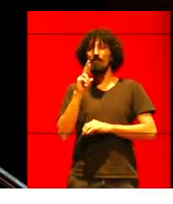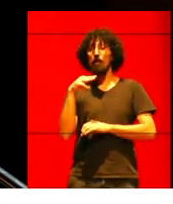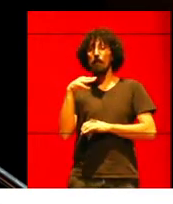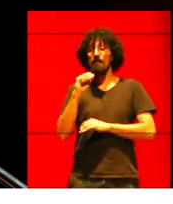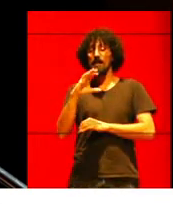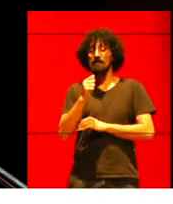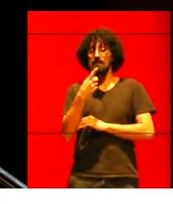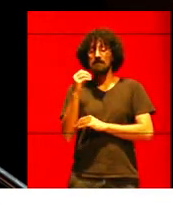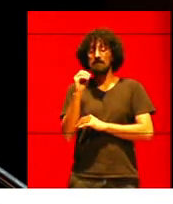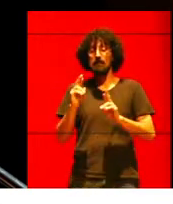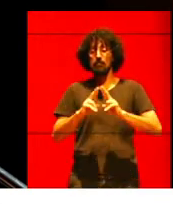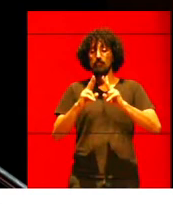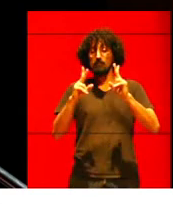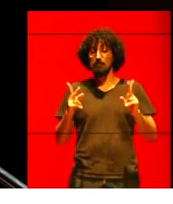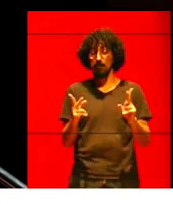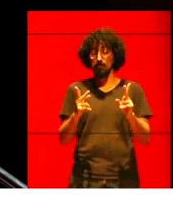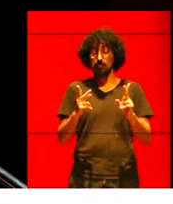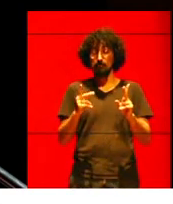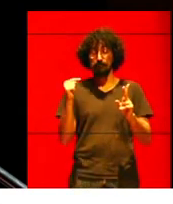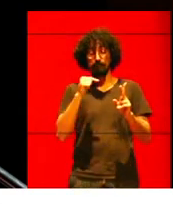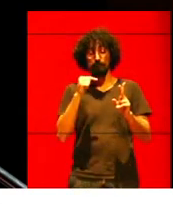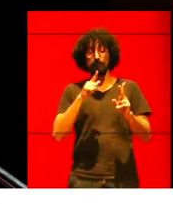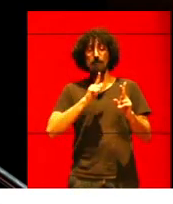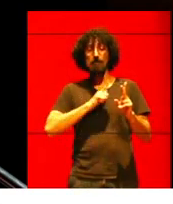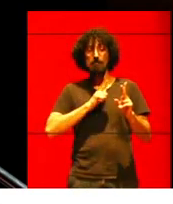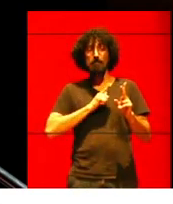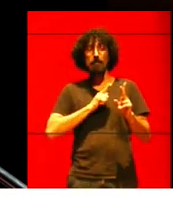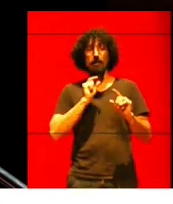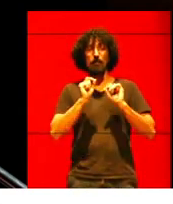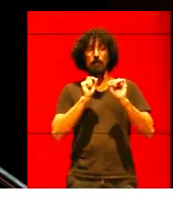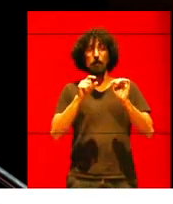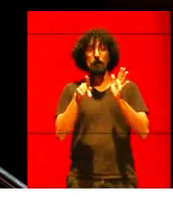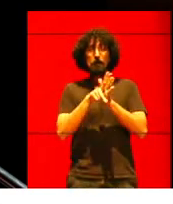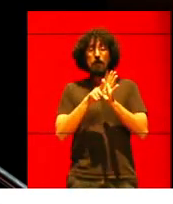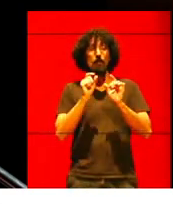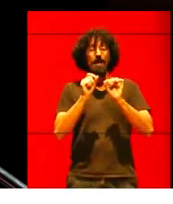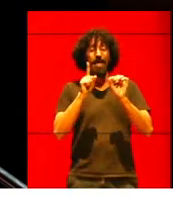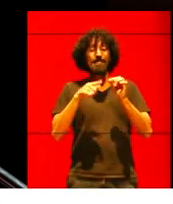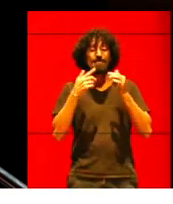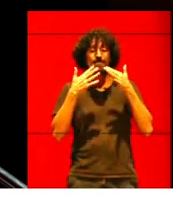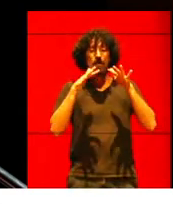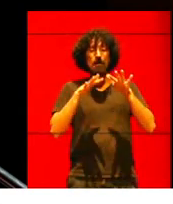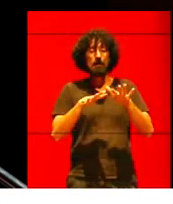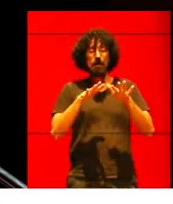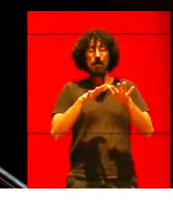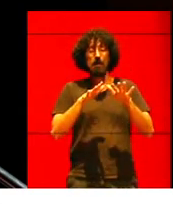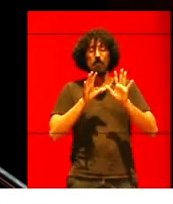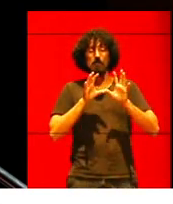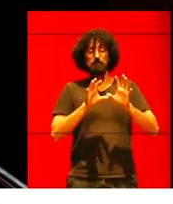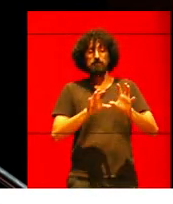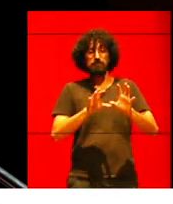essa conformação diferente, ela tem essa natureza diferente, ela vai dar a